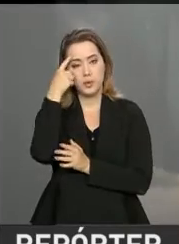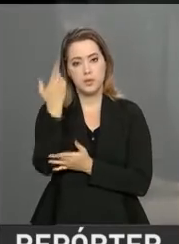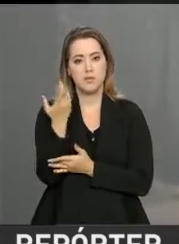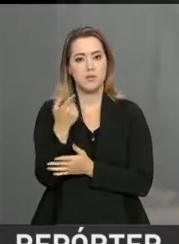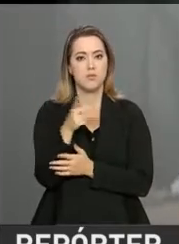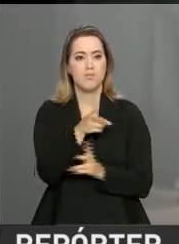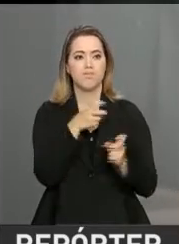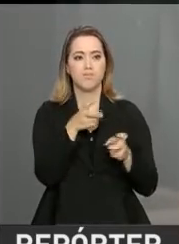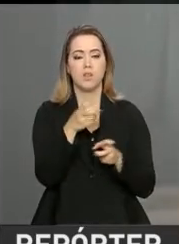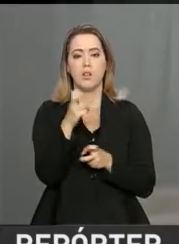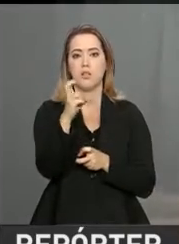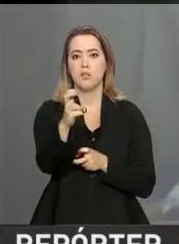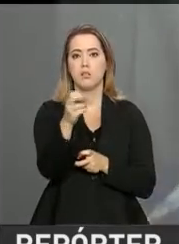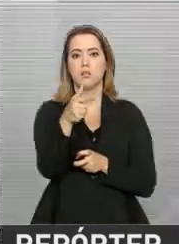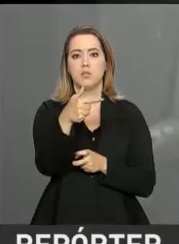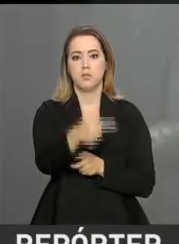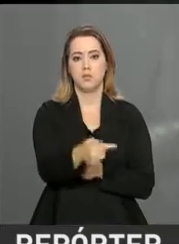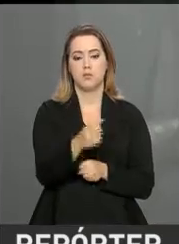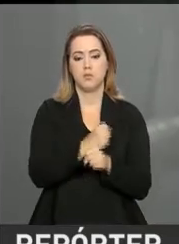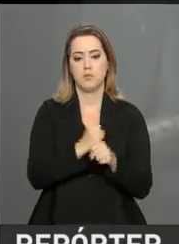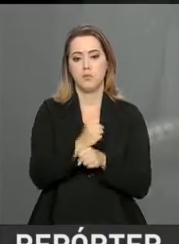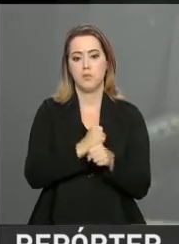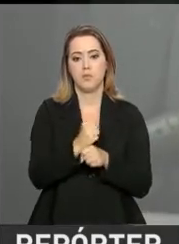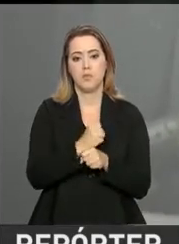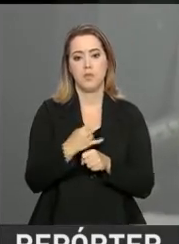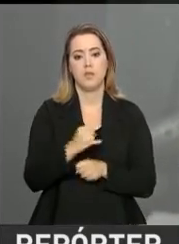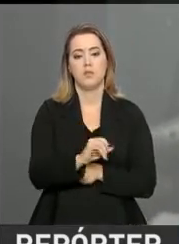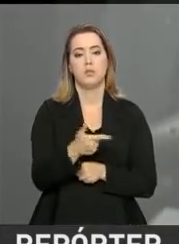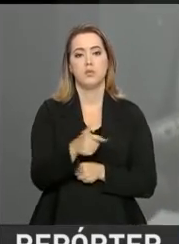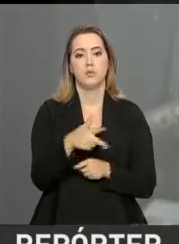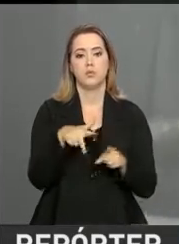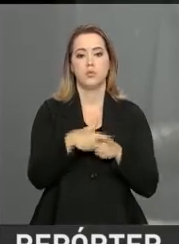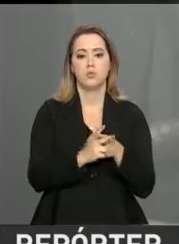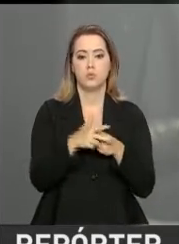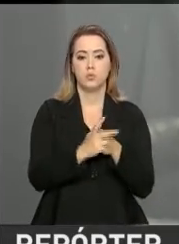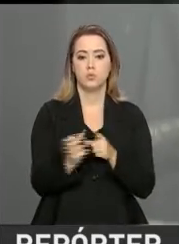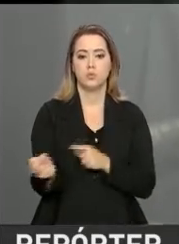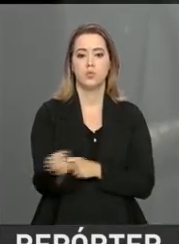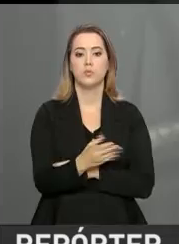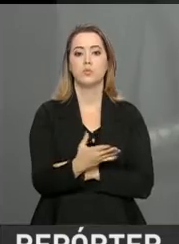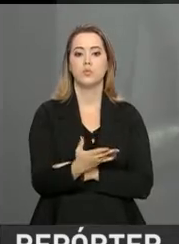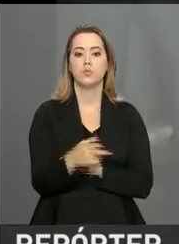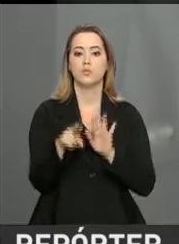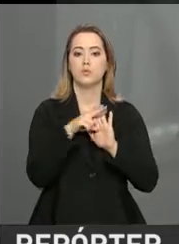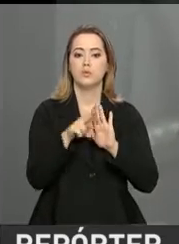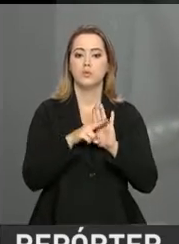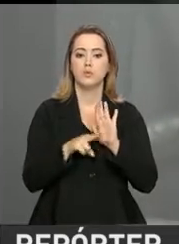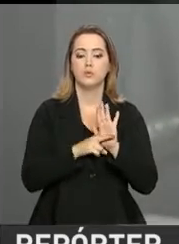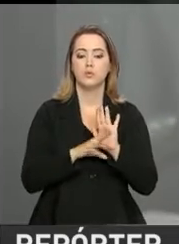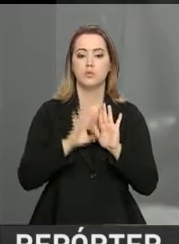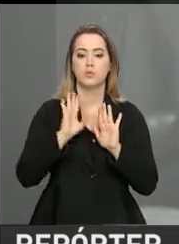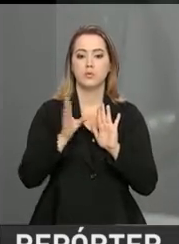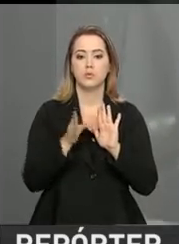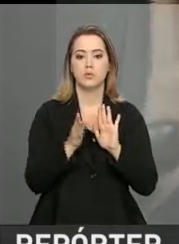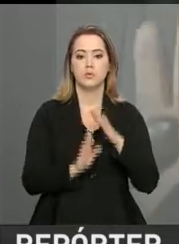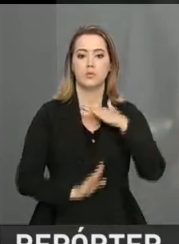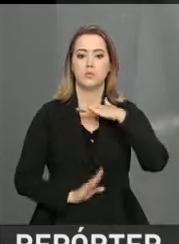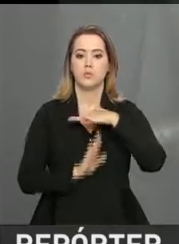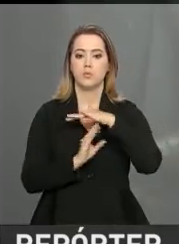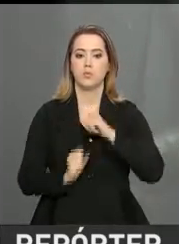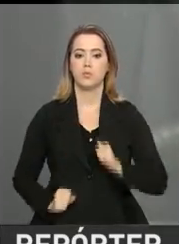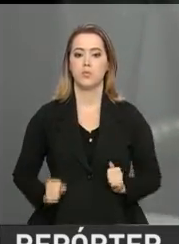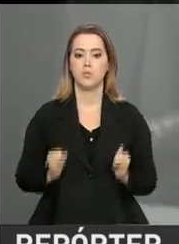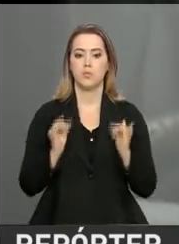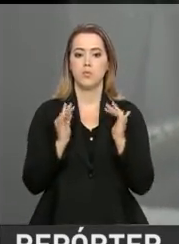expectativa de vida era de 57 anos. Se não acontecer uma reforma, vamos admitir que temos a PEC da